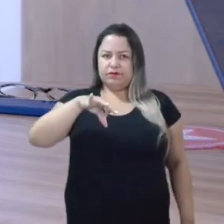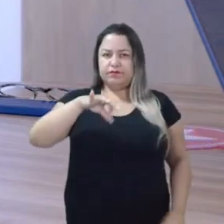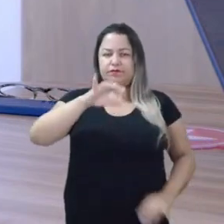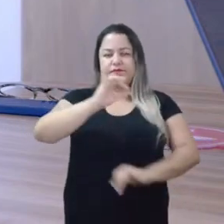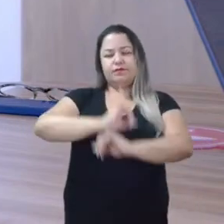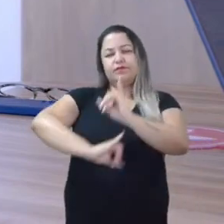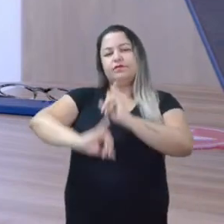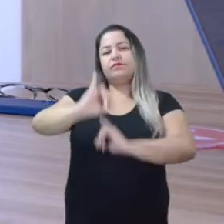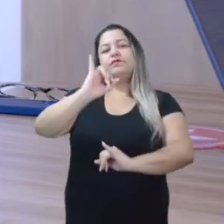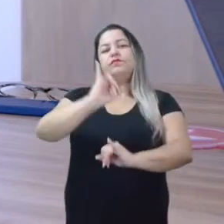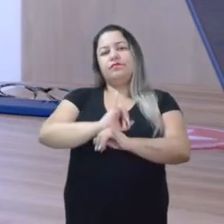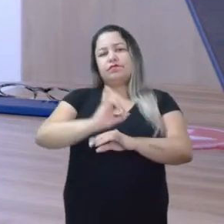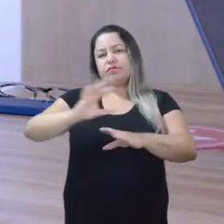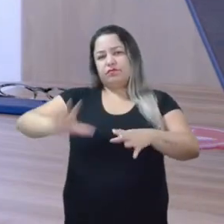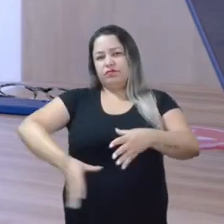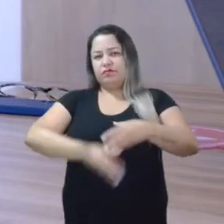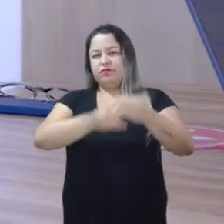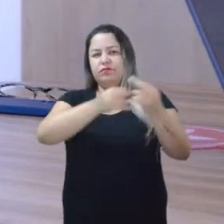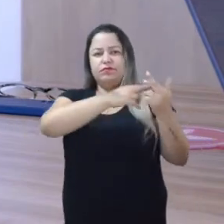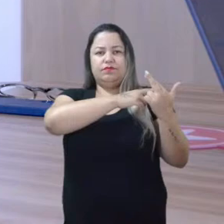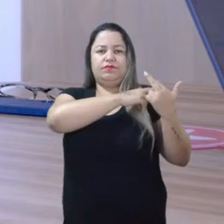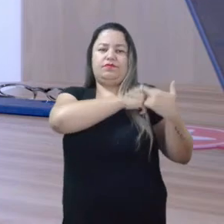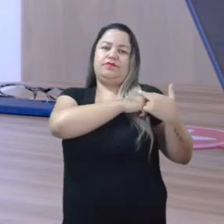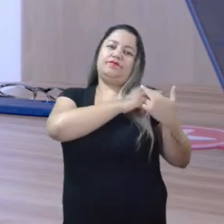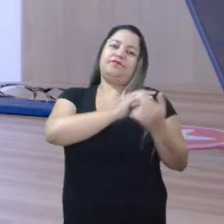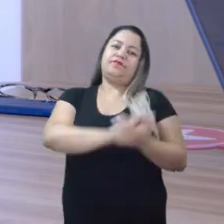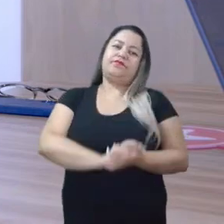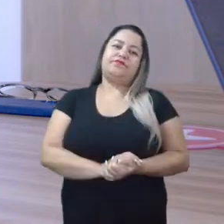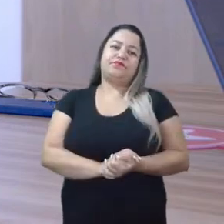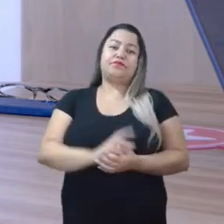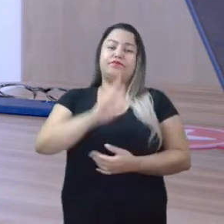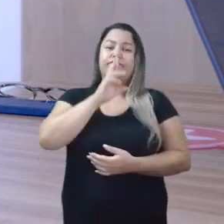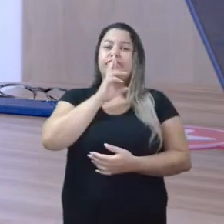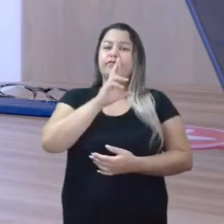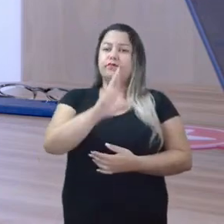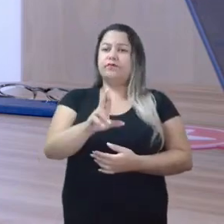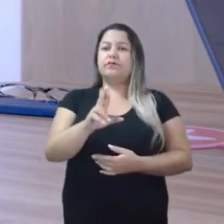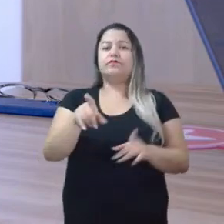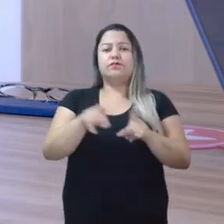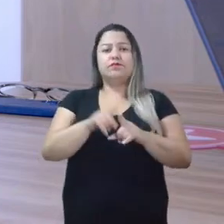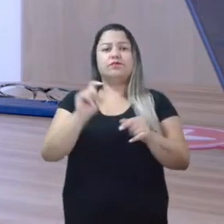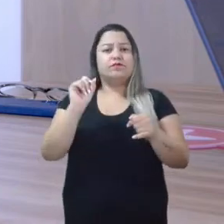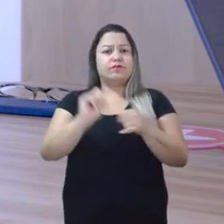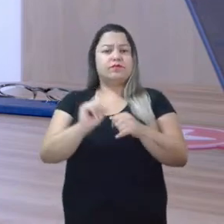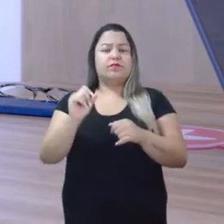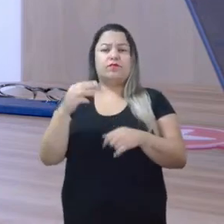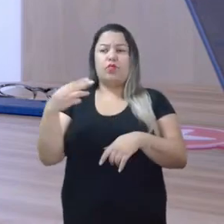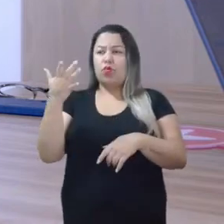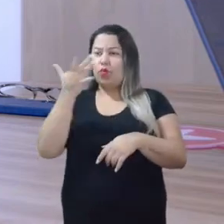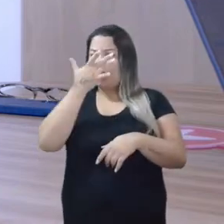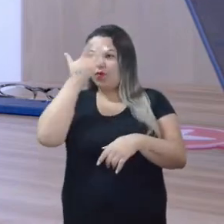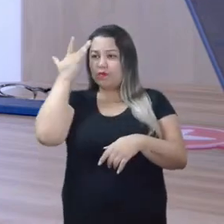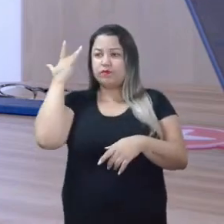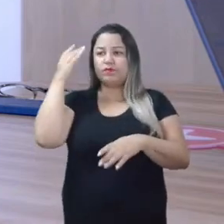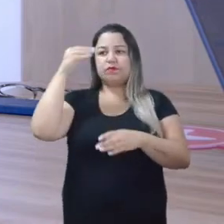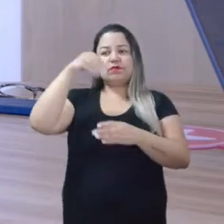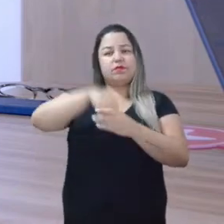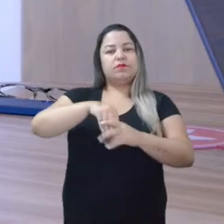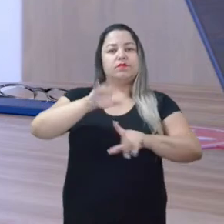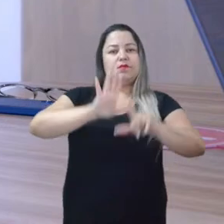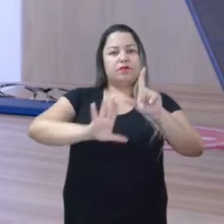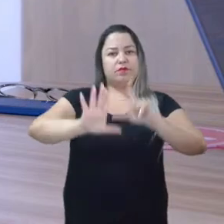atribuir uma responsabilidade, primeiro, para responder pelos danos praticados por terceiros dentro das plataformas e, como consequência